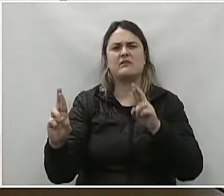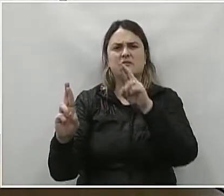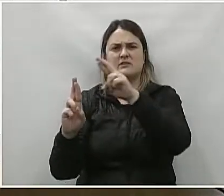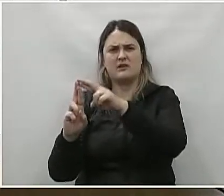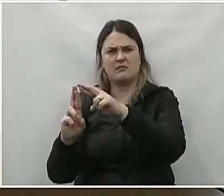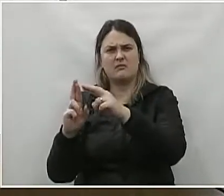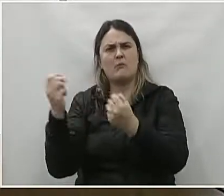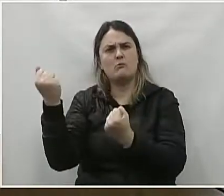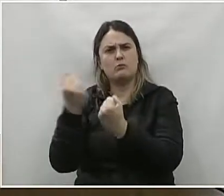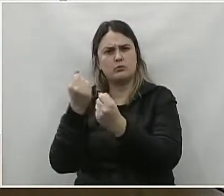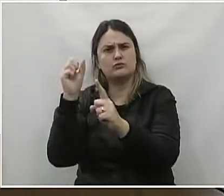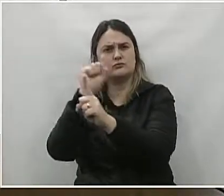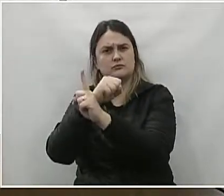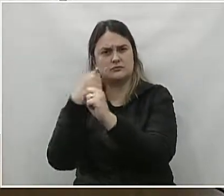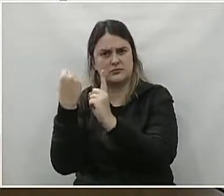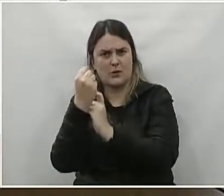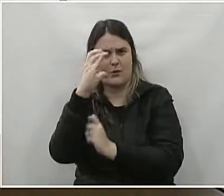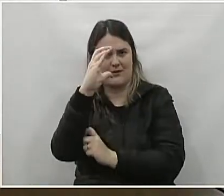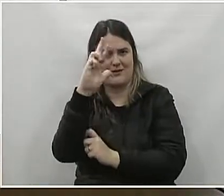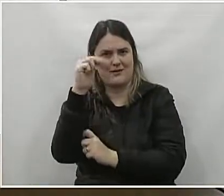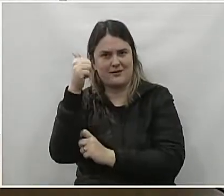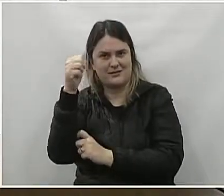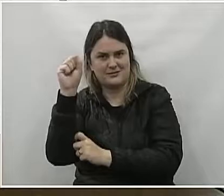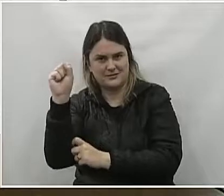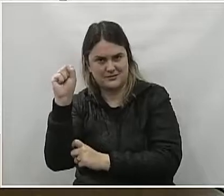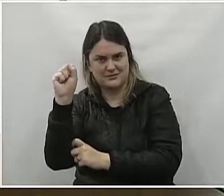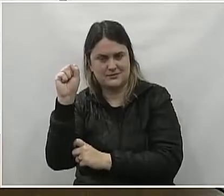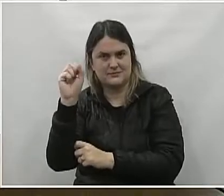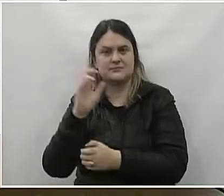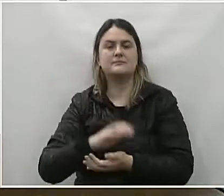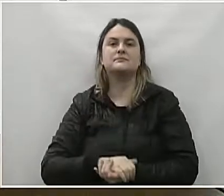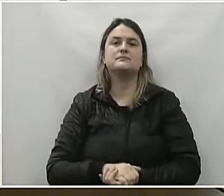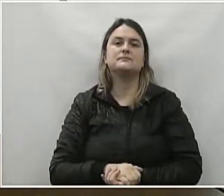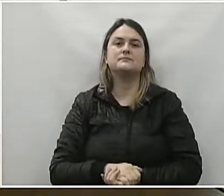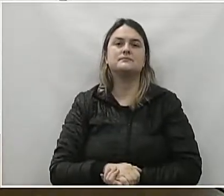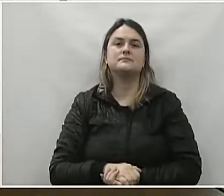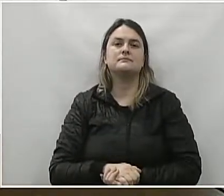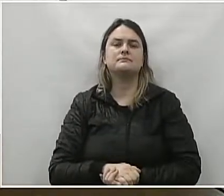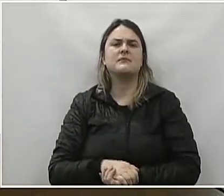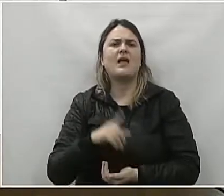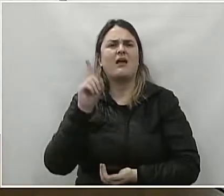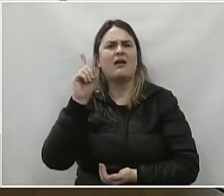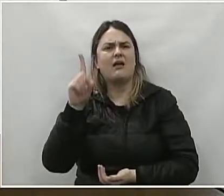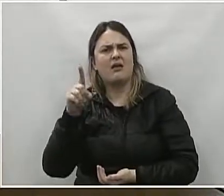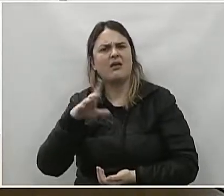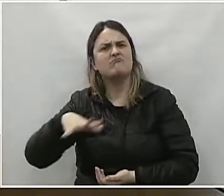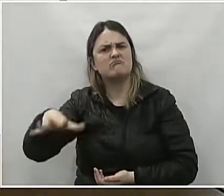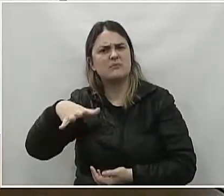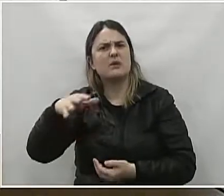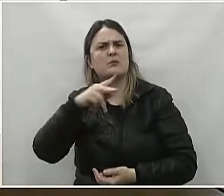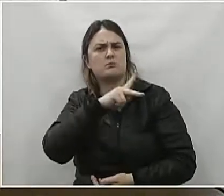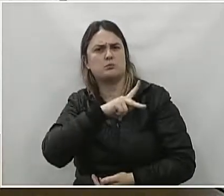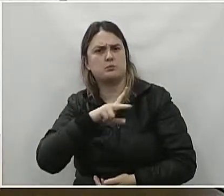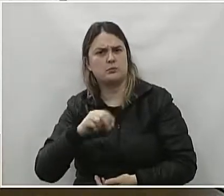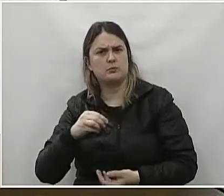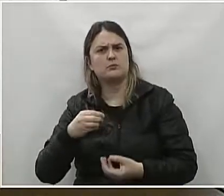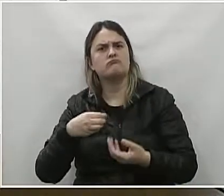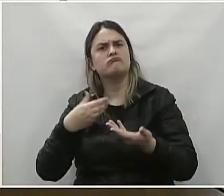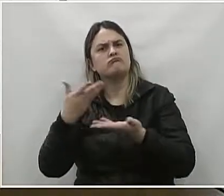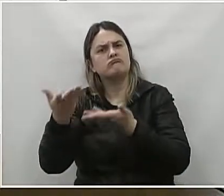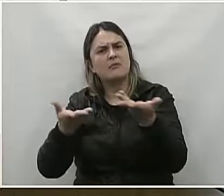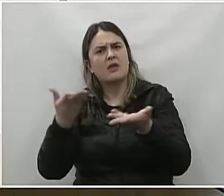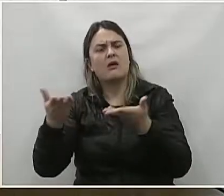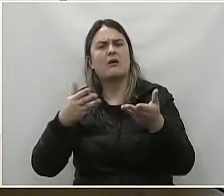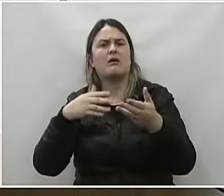Assistência Social CRAS, Centro de Referência de Assistência Social CRAS, é um equipamento público no qual são oferecidos